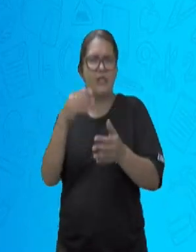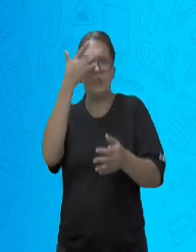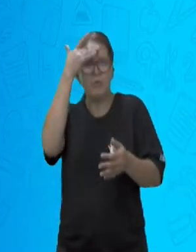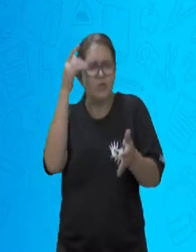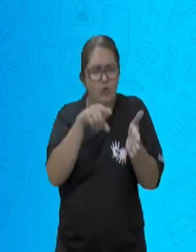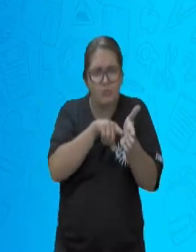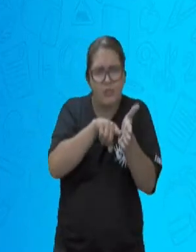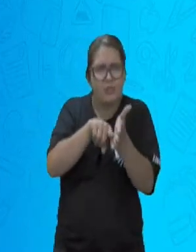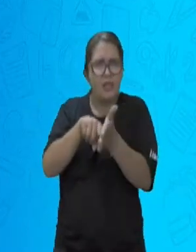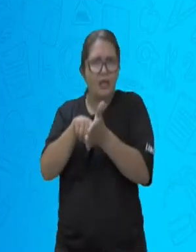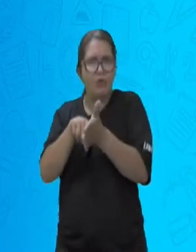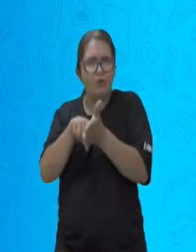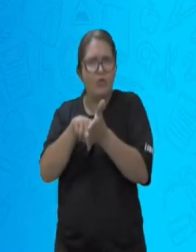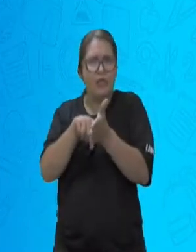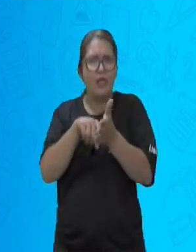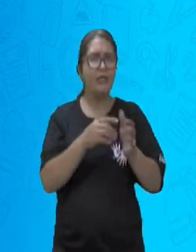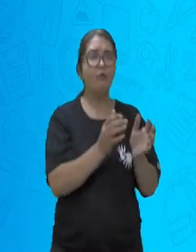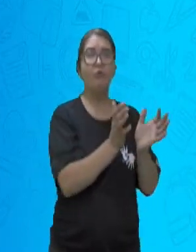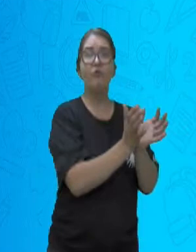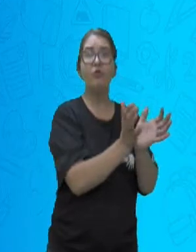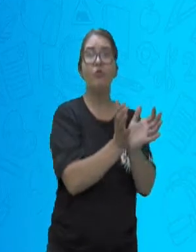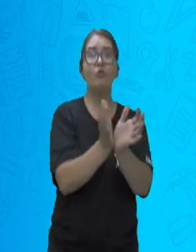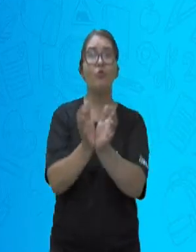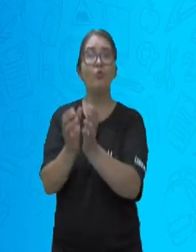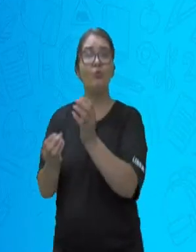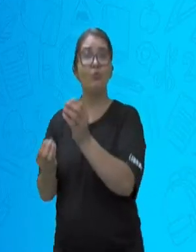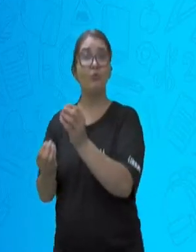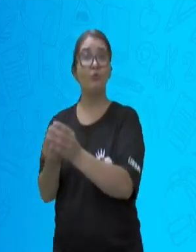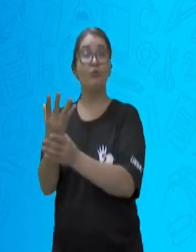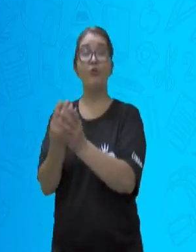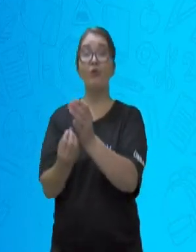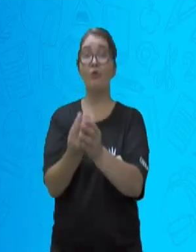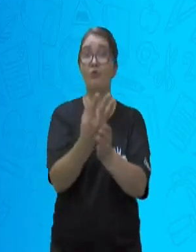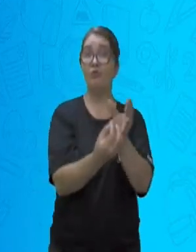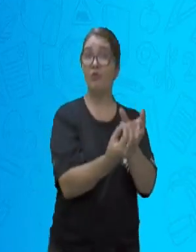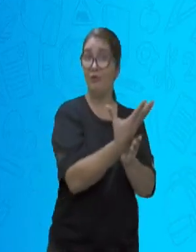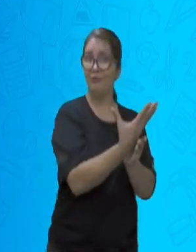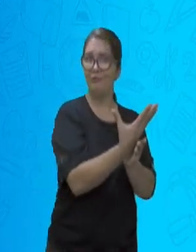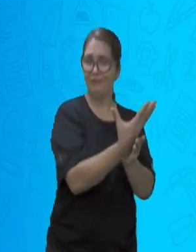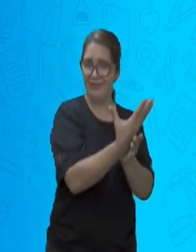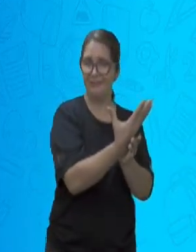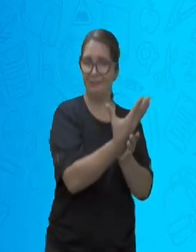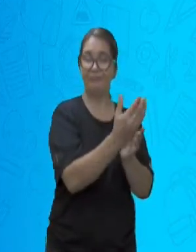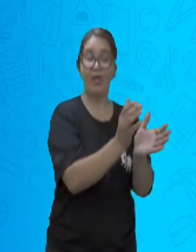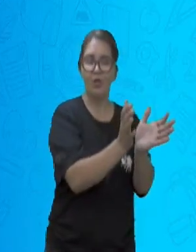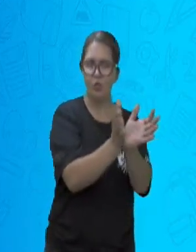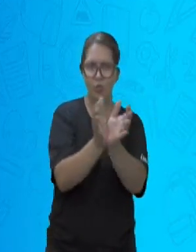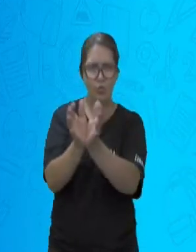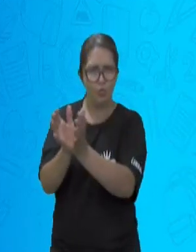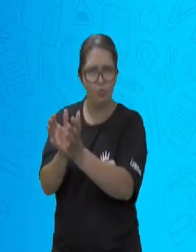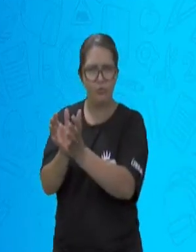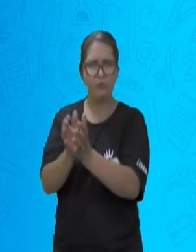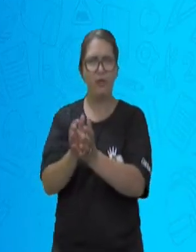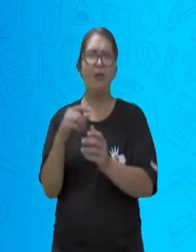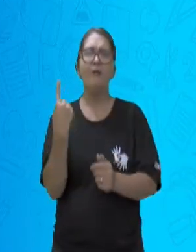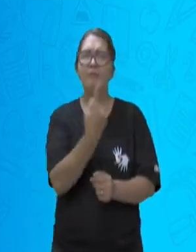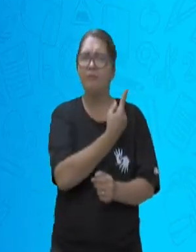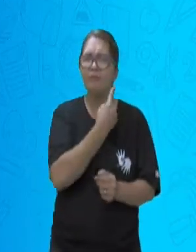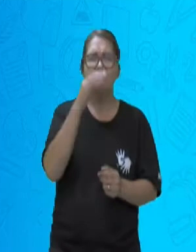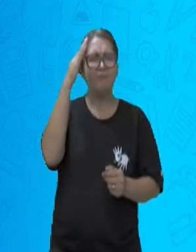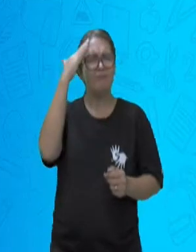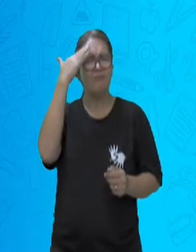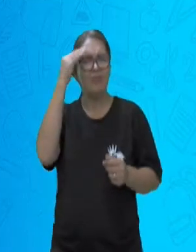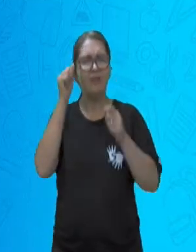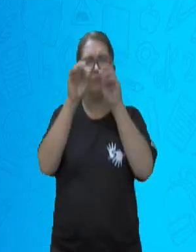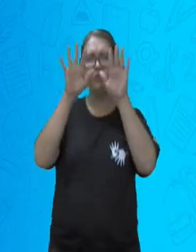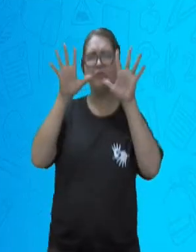alimento e eles agruparam esses alimentos, que eles fossem divididos por grupos, para a gente entender e para a gente fazer